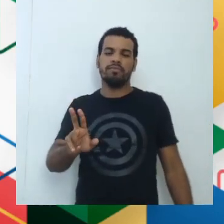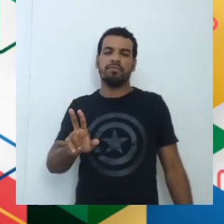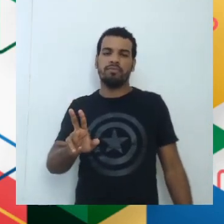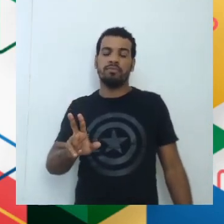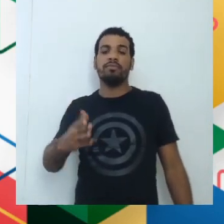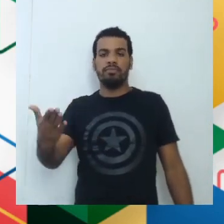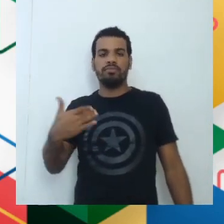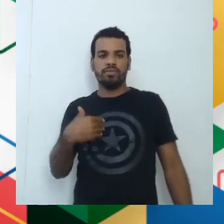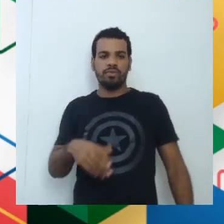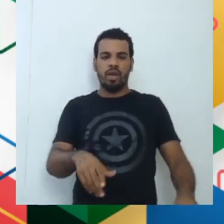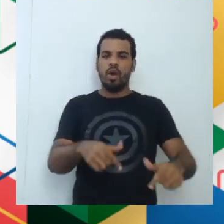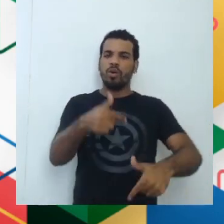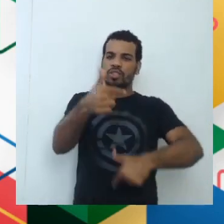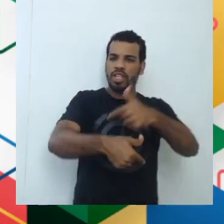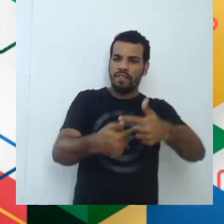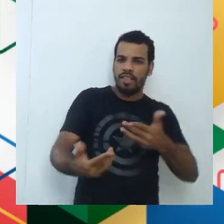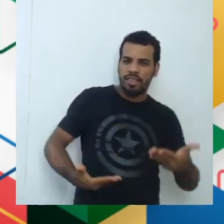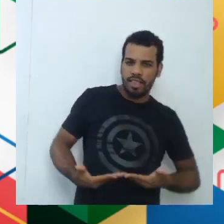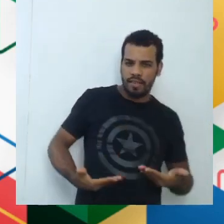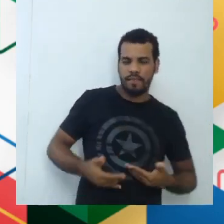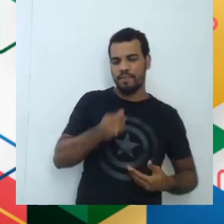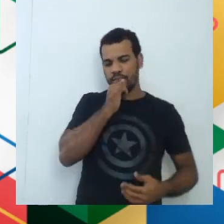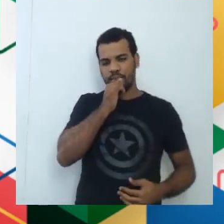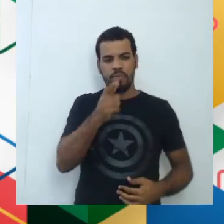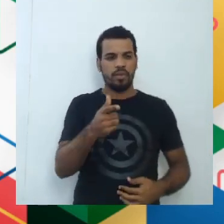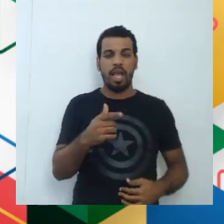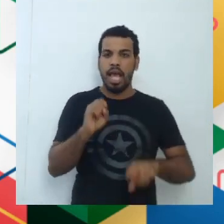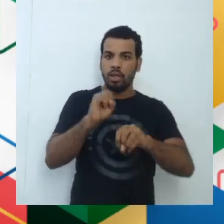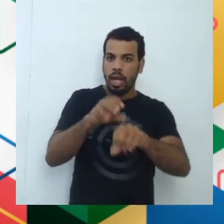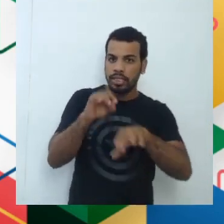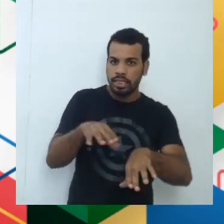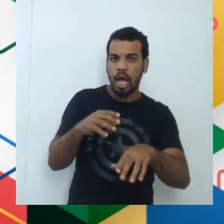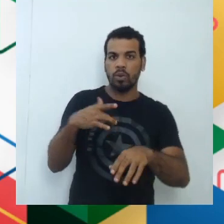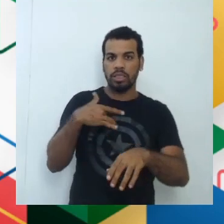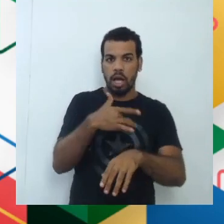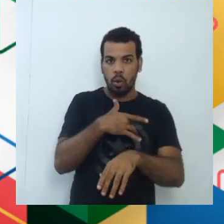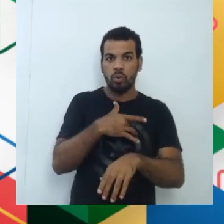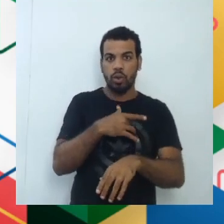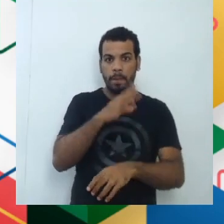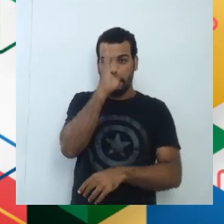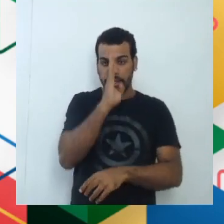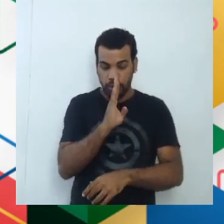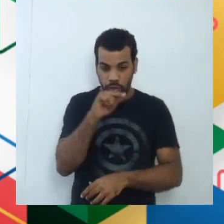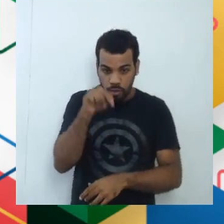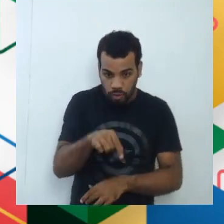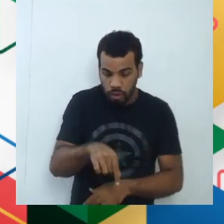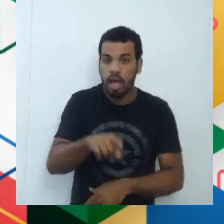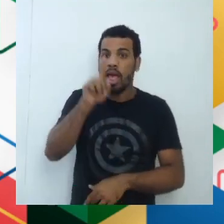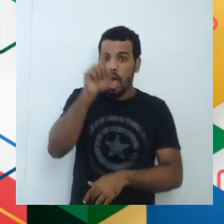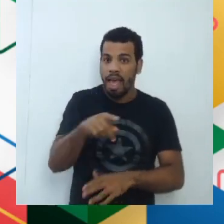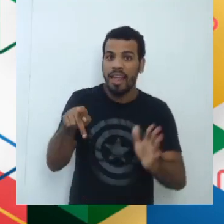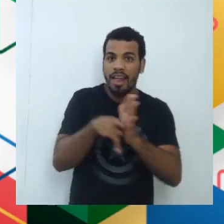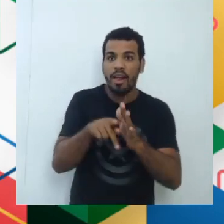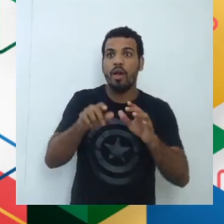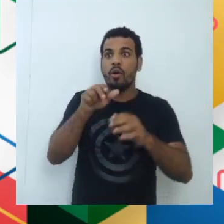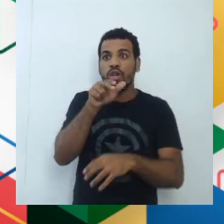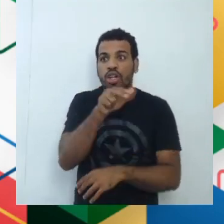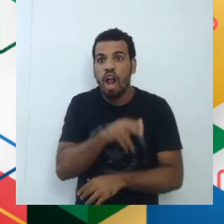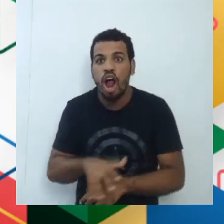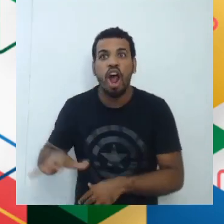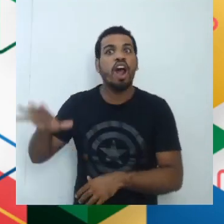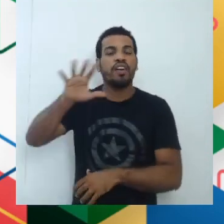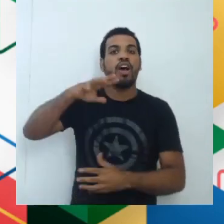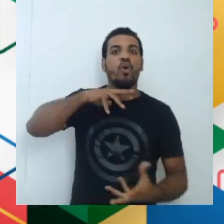direito a serviços, alguns serviços eles são universais, como, por exemplo, a educação e a saúde no Brasil, são serviços universais, são políticas